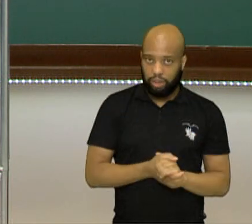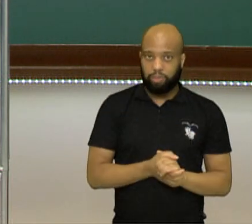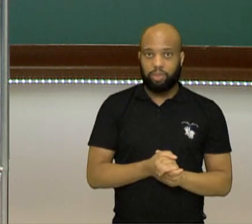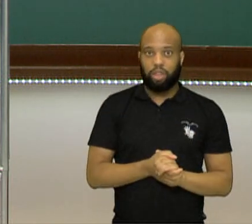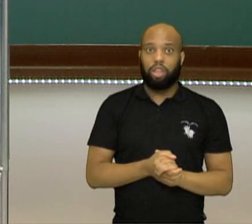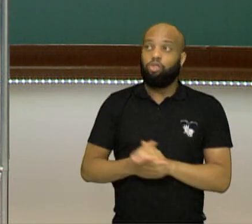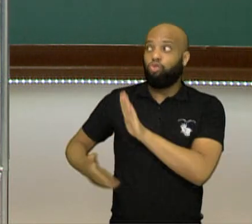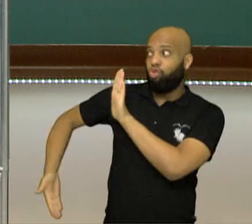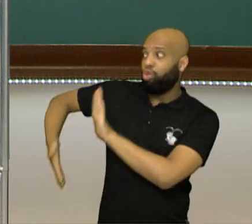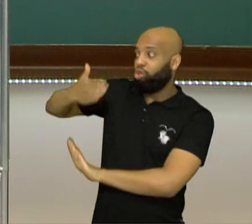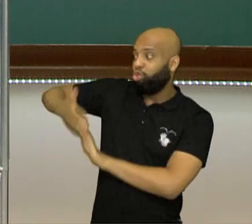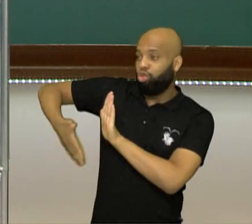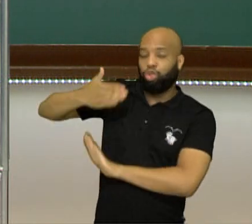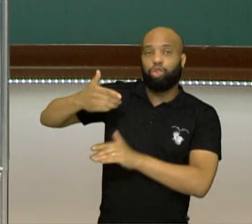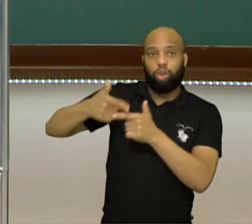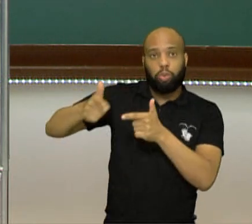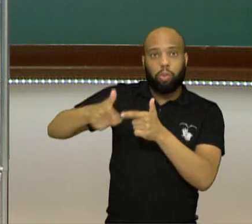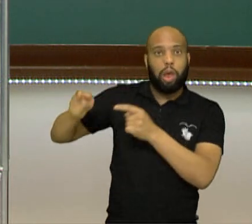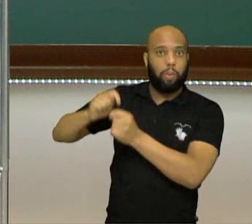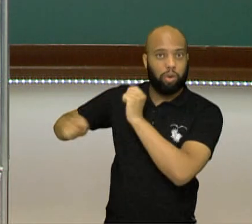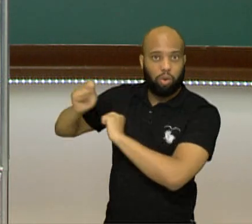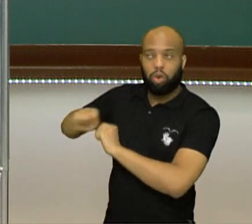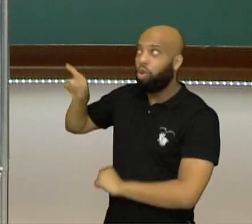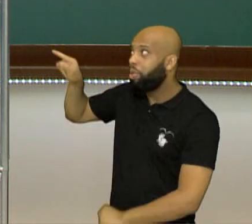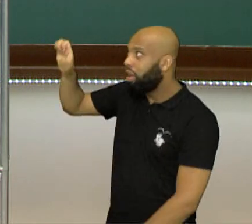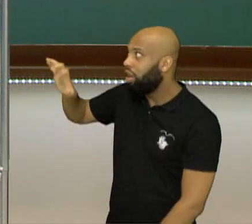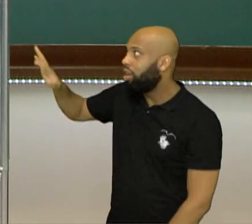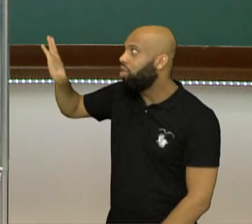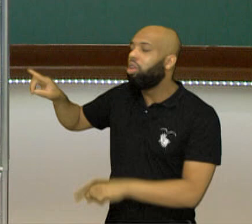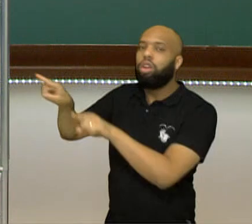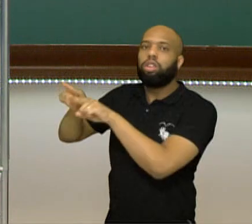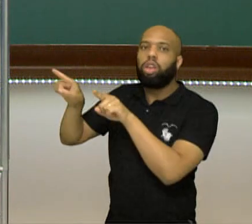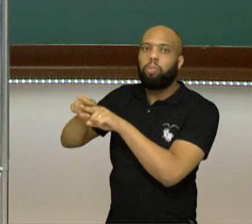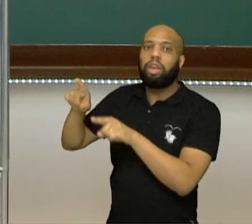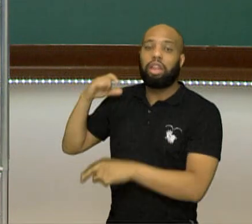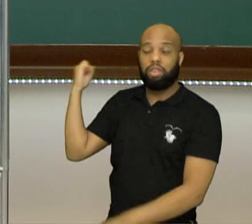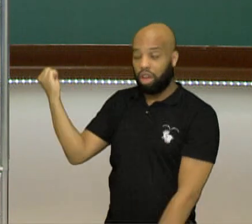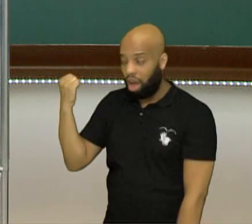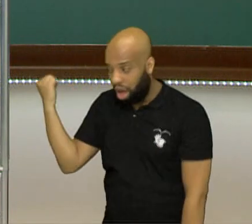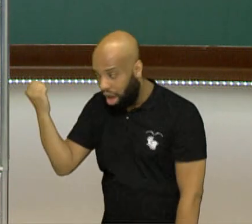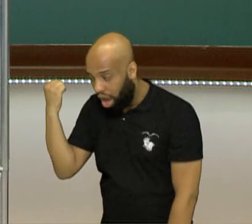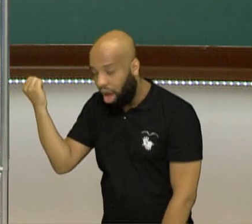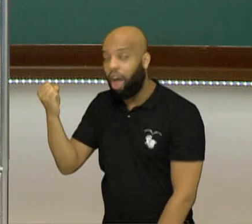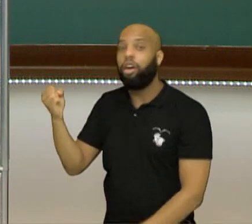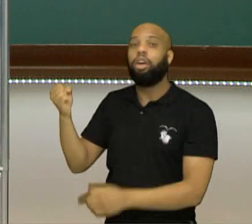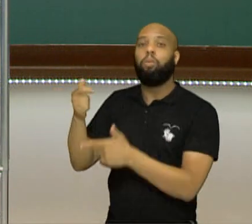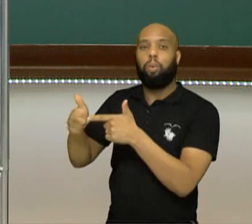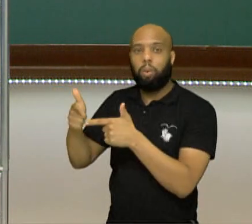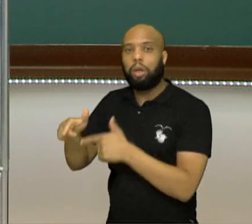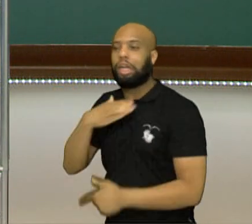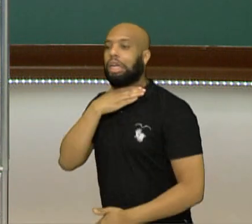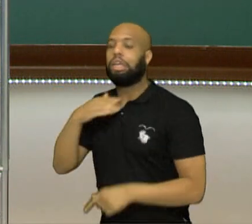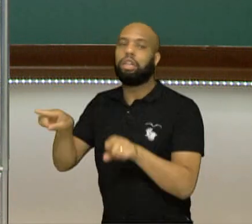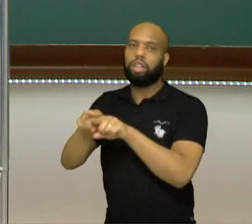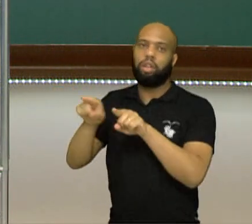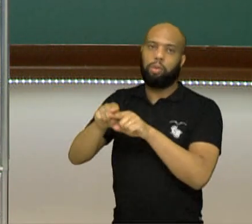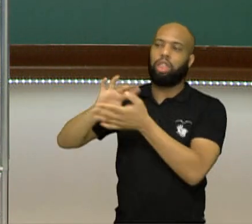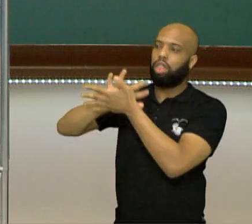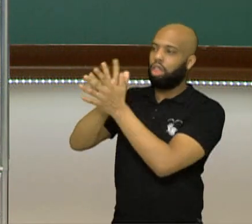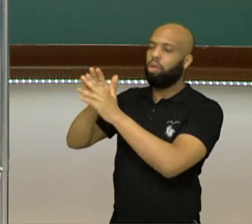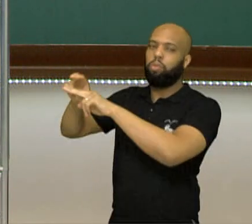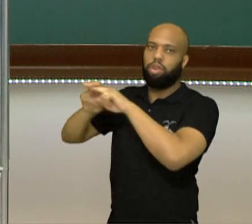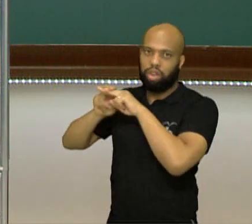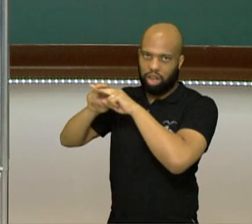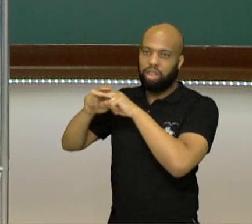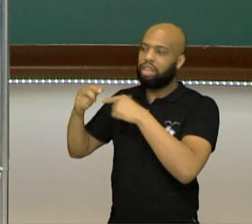ou fugindo de problemas econômicos na Europa, de graves crises ou da destruição pela guerra. Então, os Estados Unidos se tornou